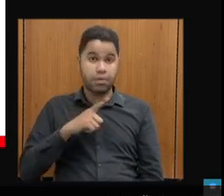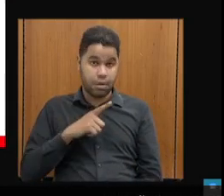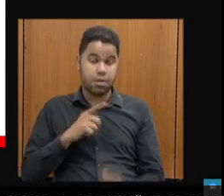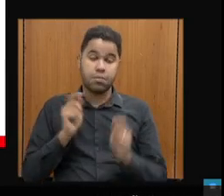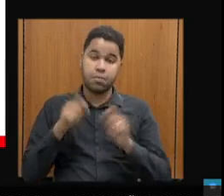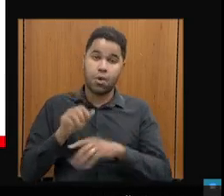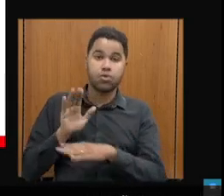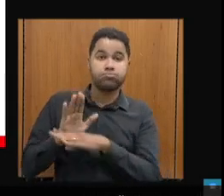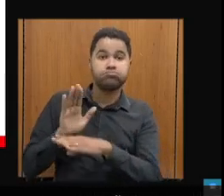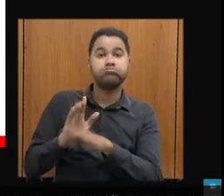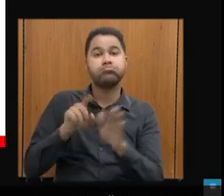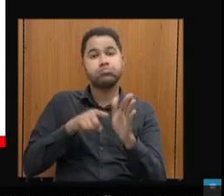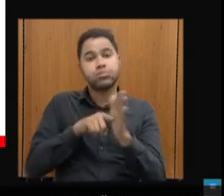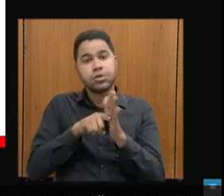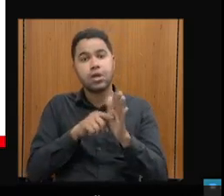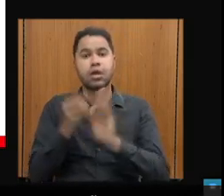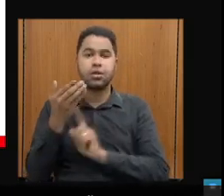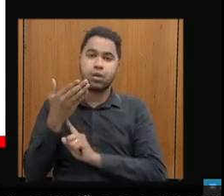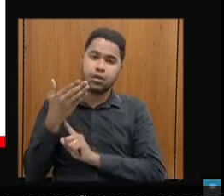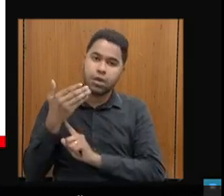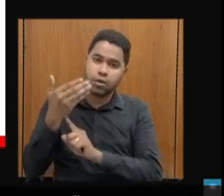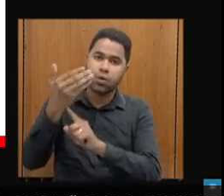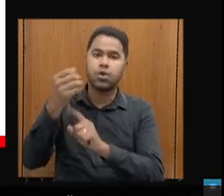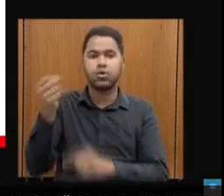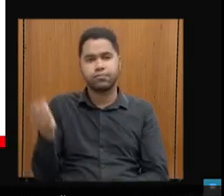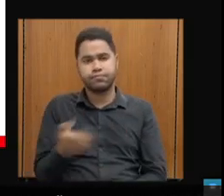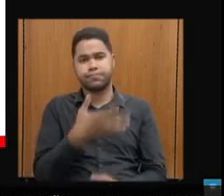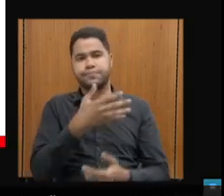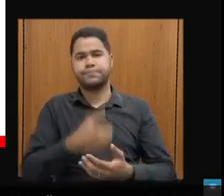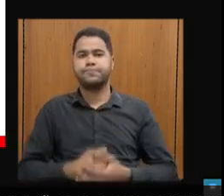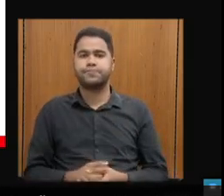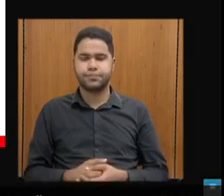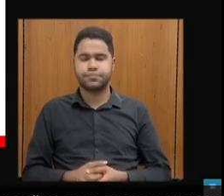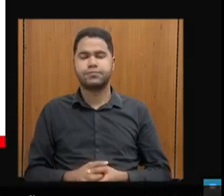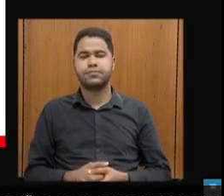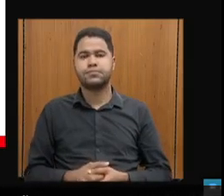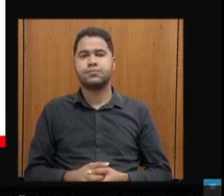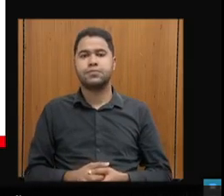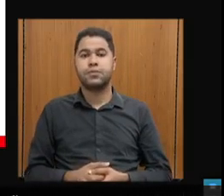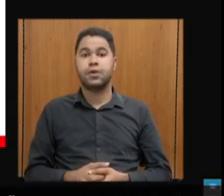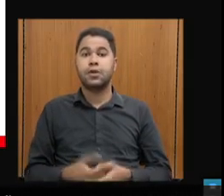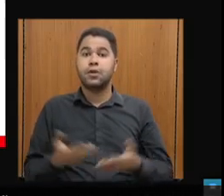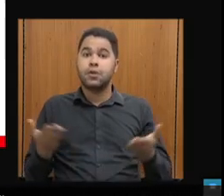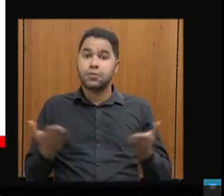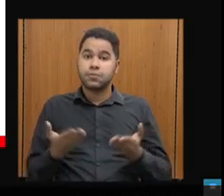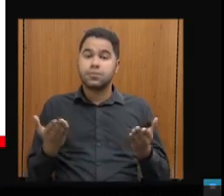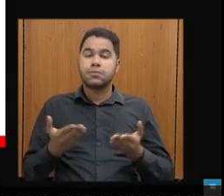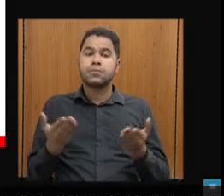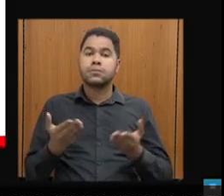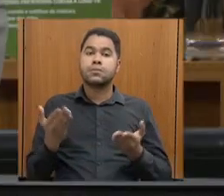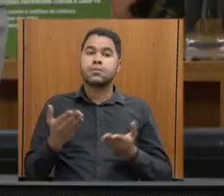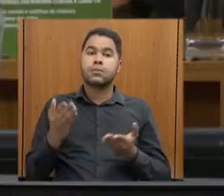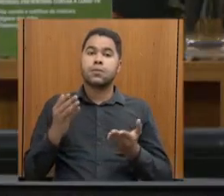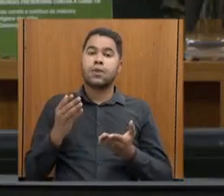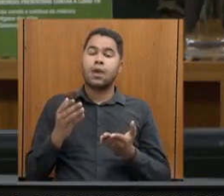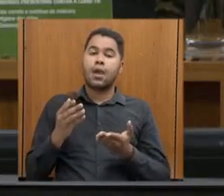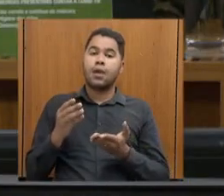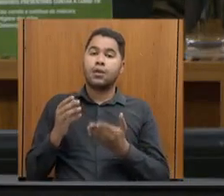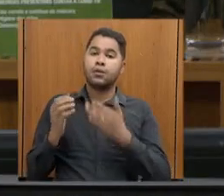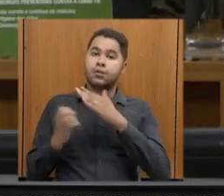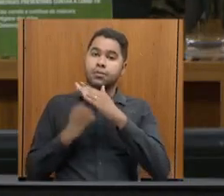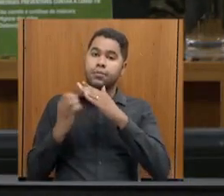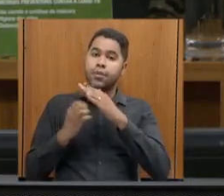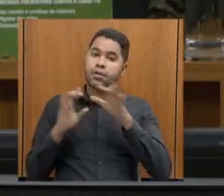setor de Ciência Tecnologia e inovação pode passar por bom agora eu passo para as entidades vinculadas